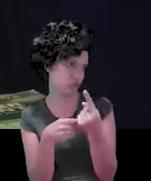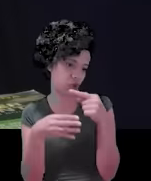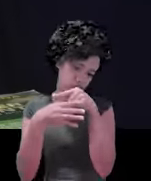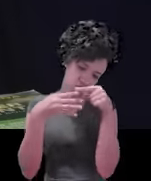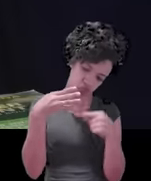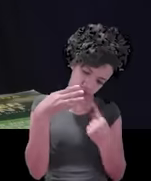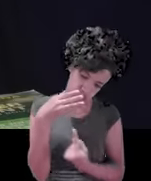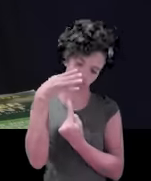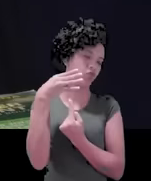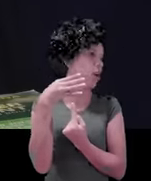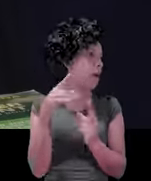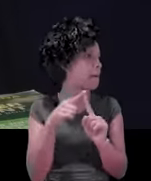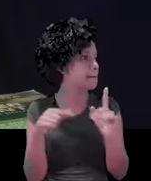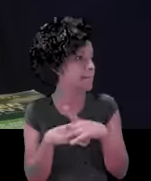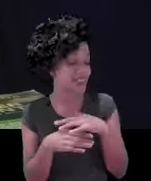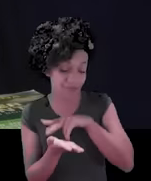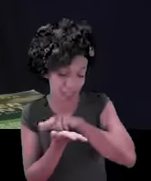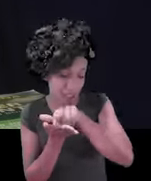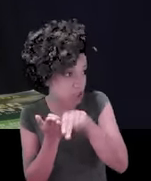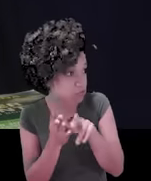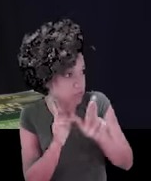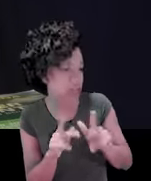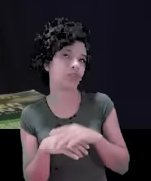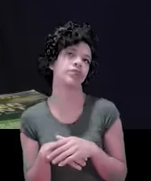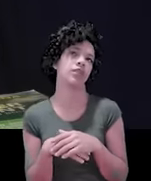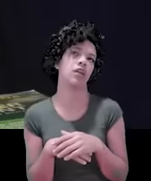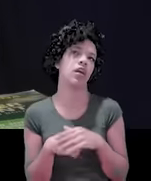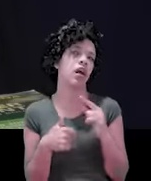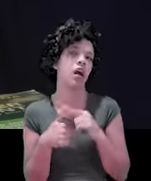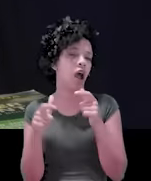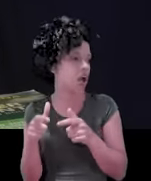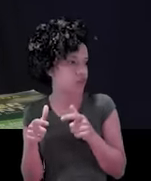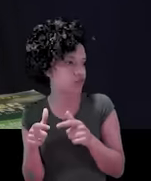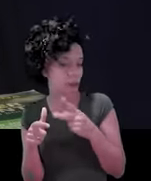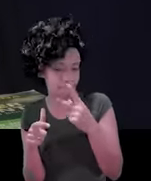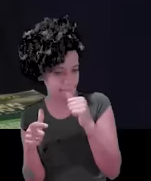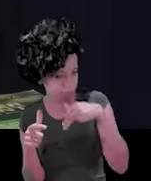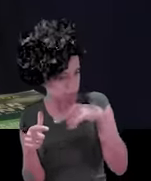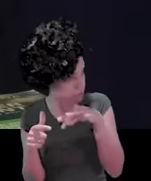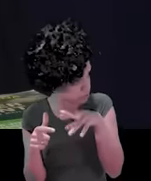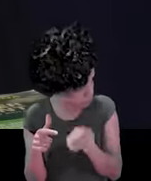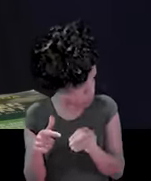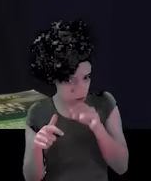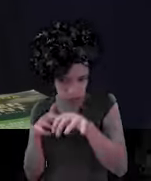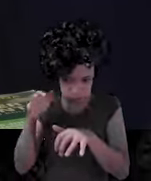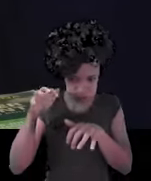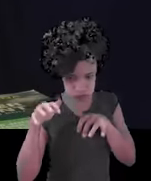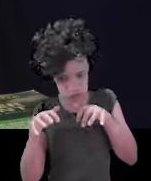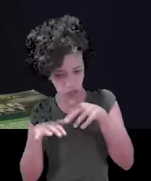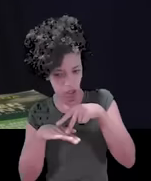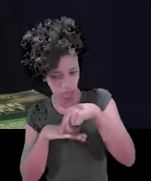tipos de vegetação diferente eu passei por apurar área de Pântano Pântano Pântano assim